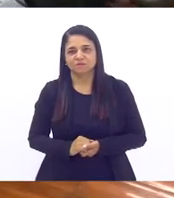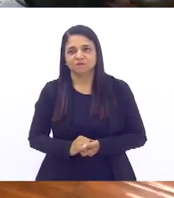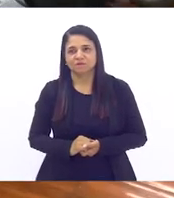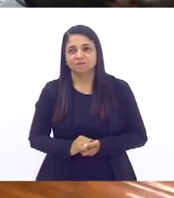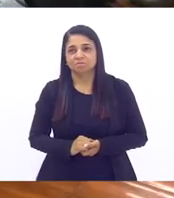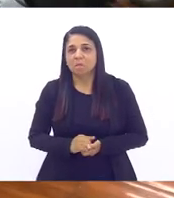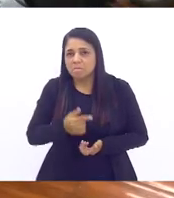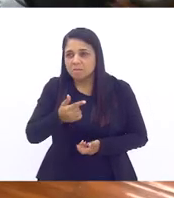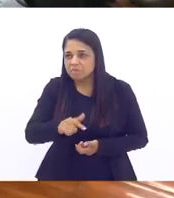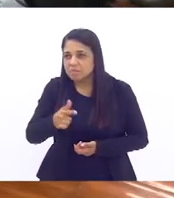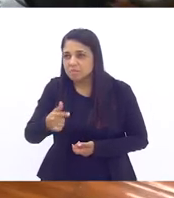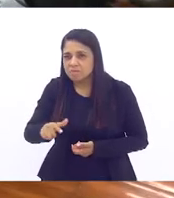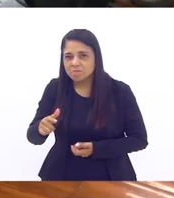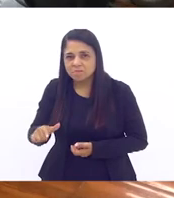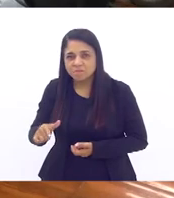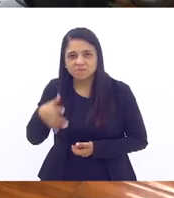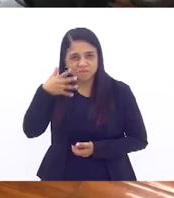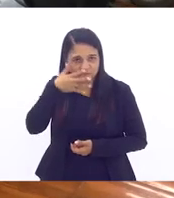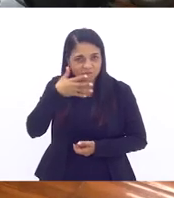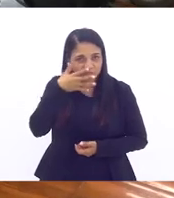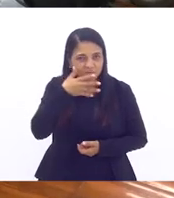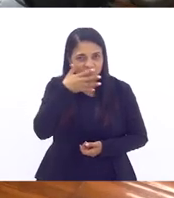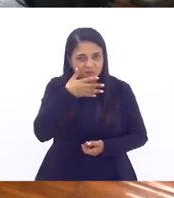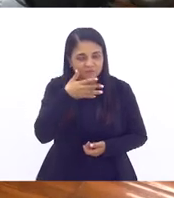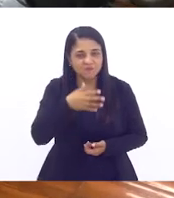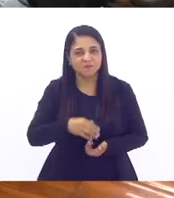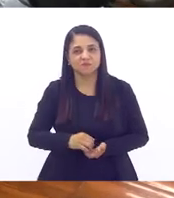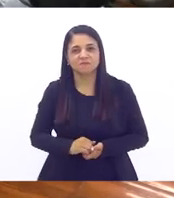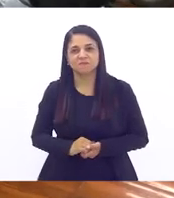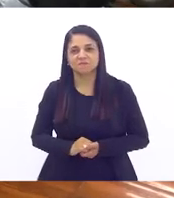Mas Alguém gostaria de fazer uso da palavra